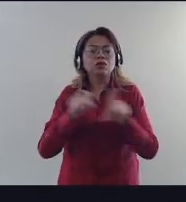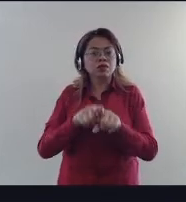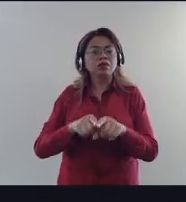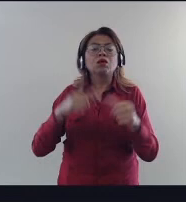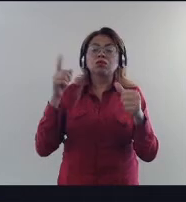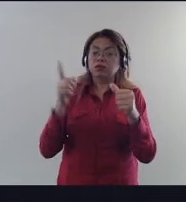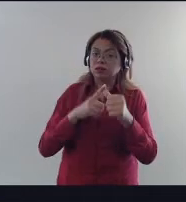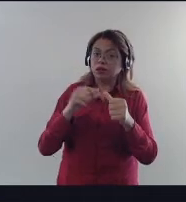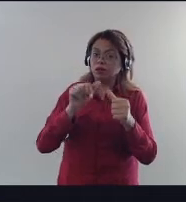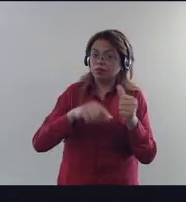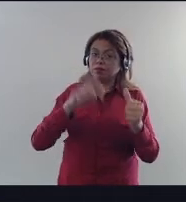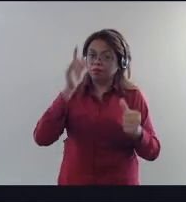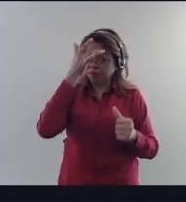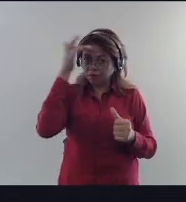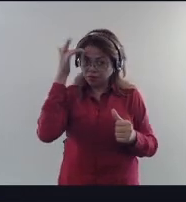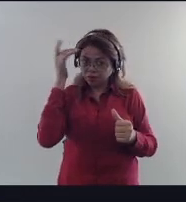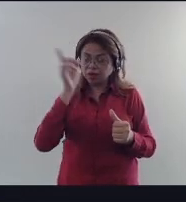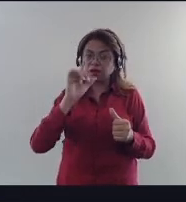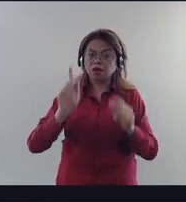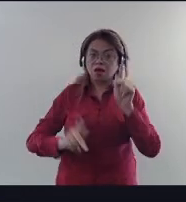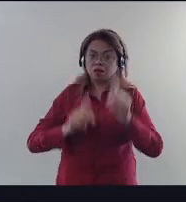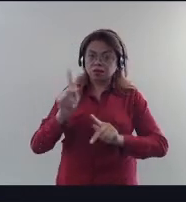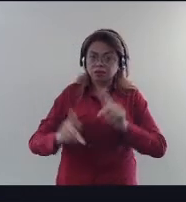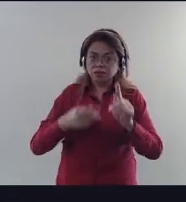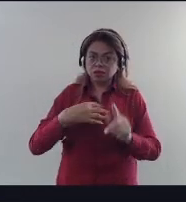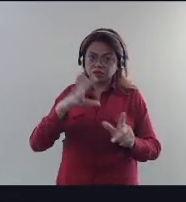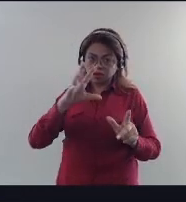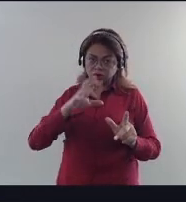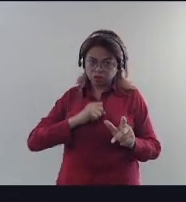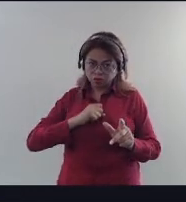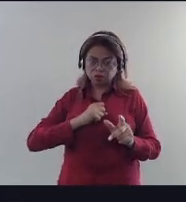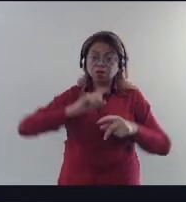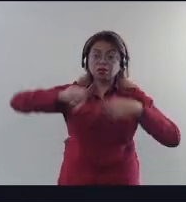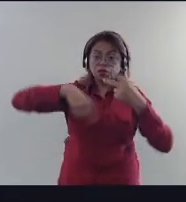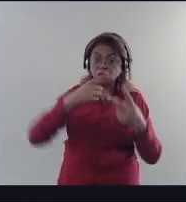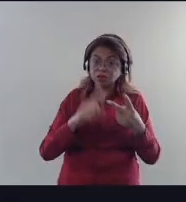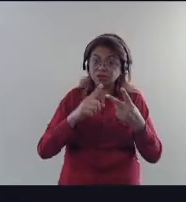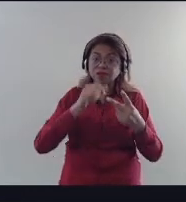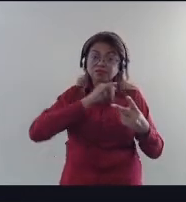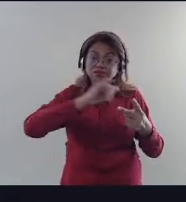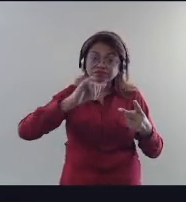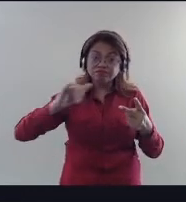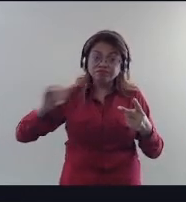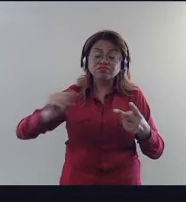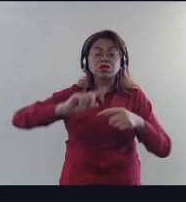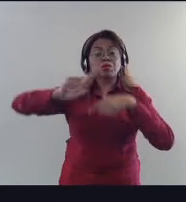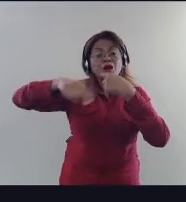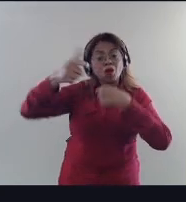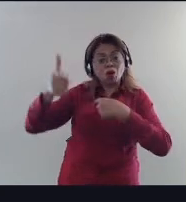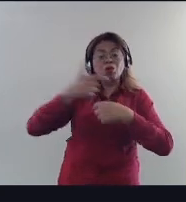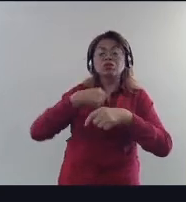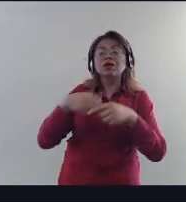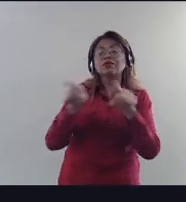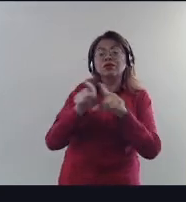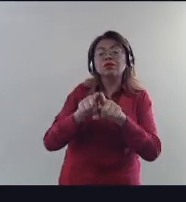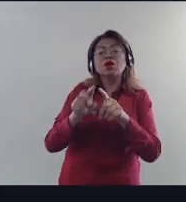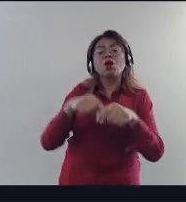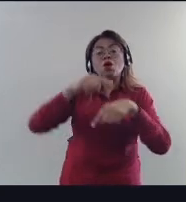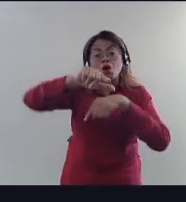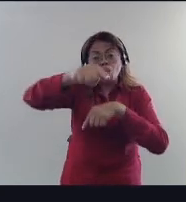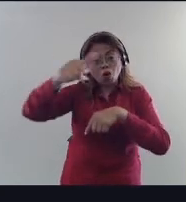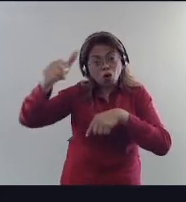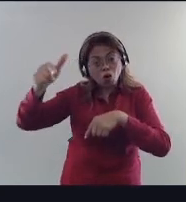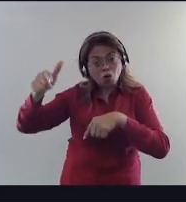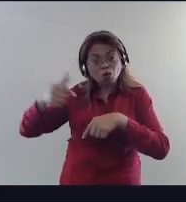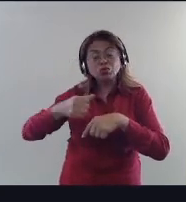adotantes, que é a maioria dos adotantes, né? A partir daí eu tenho um ponto de inflexão na curva de aproveitamento de